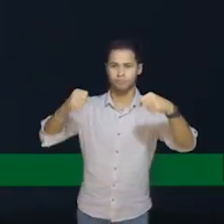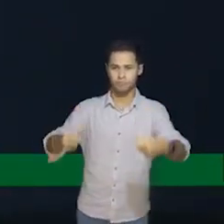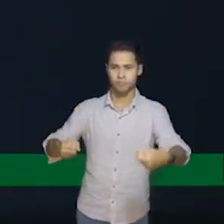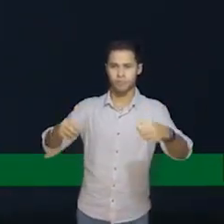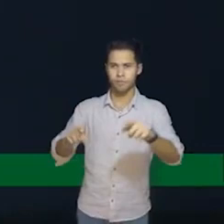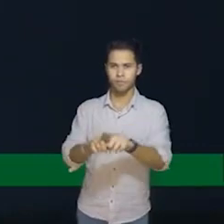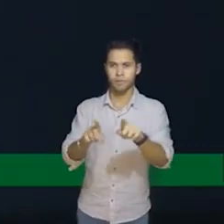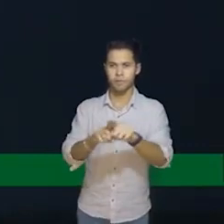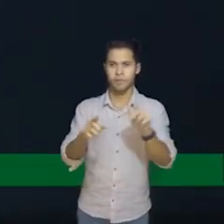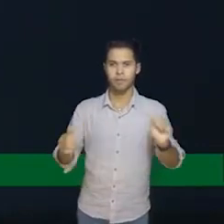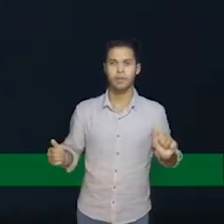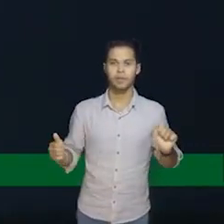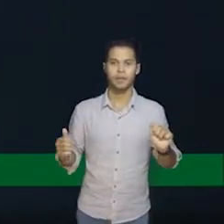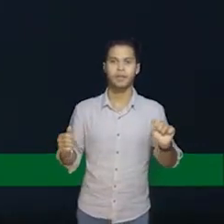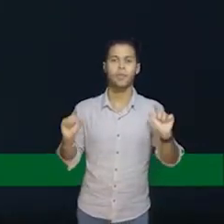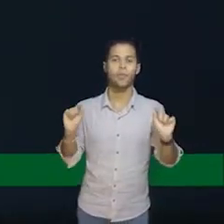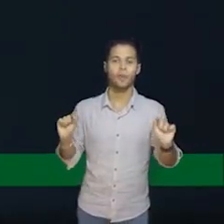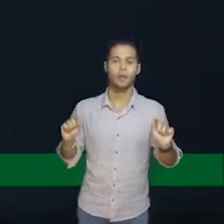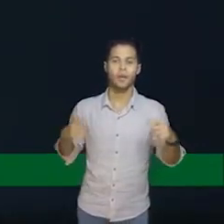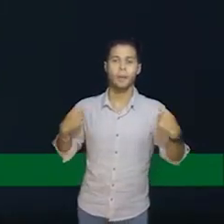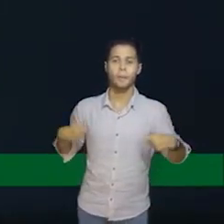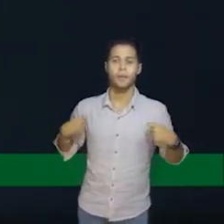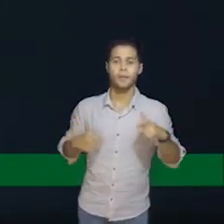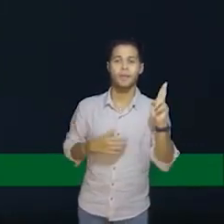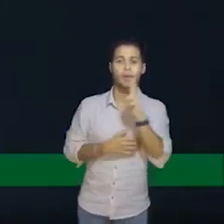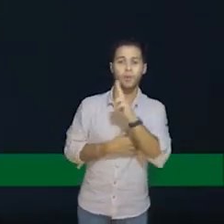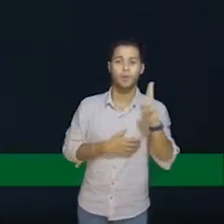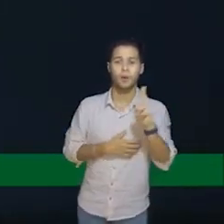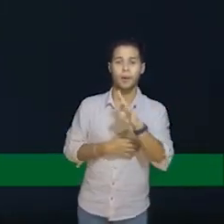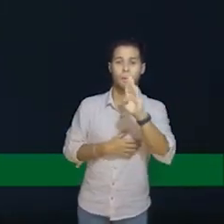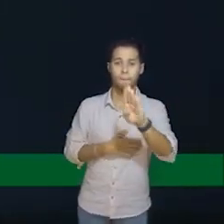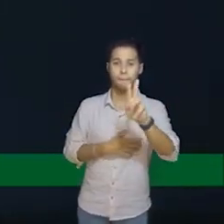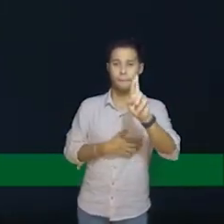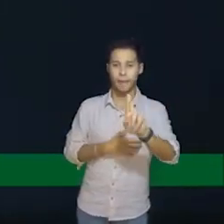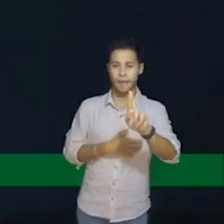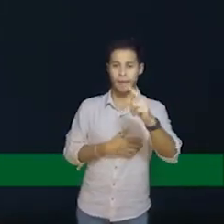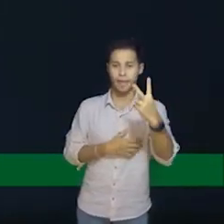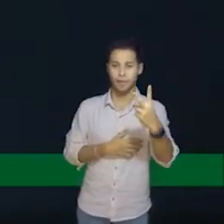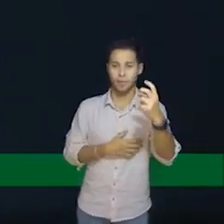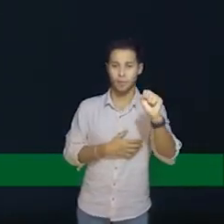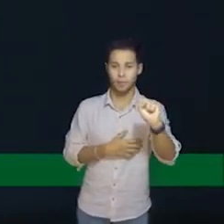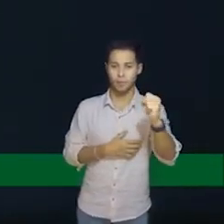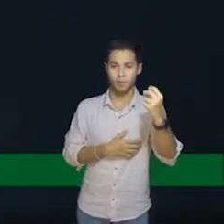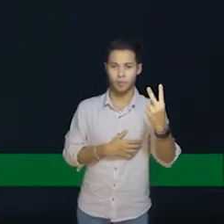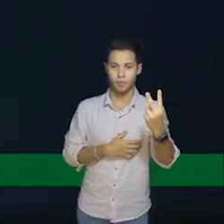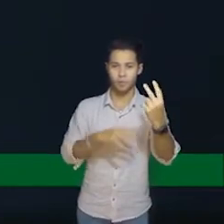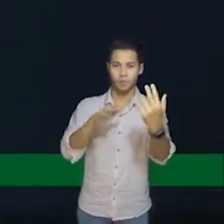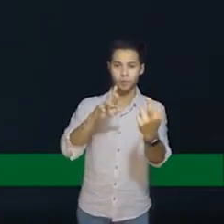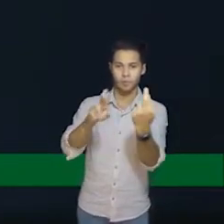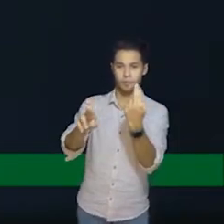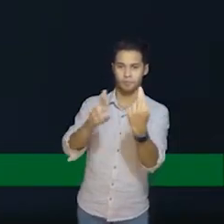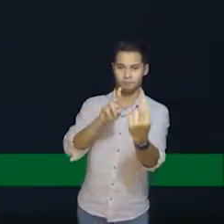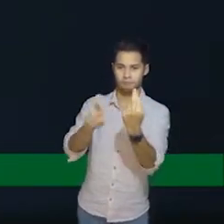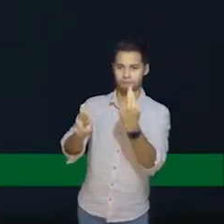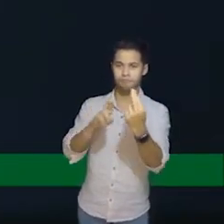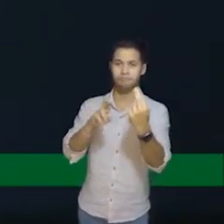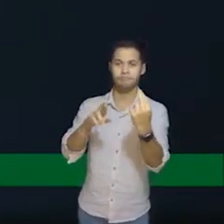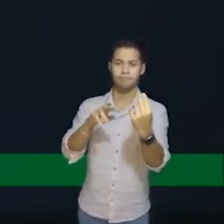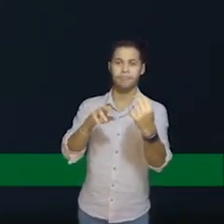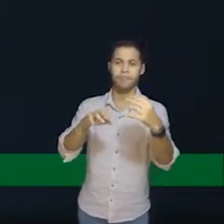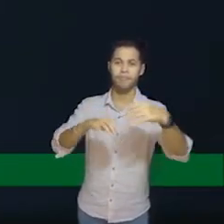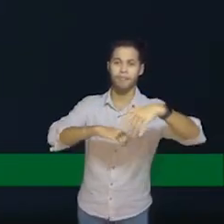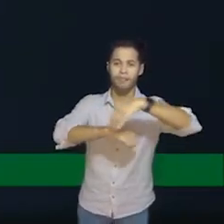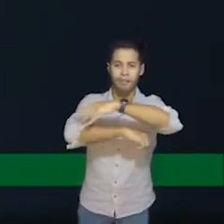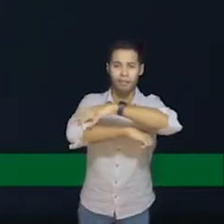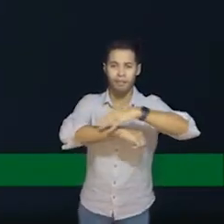DENIT, a necessidade urgente da revitalização da BR-282 com terceiras faixas nos sentidos